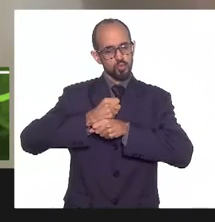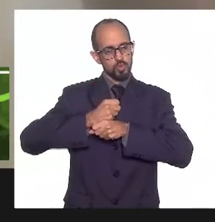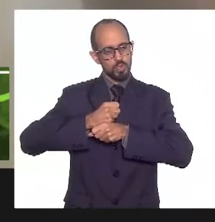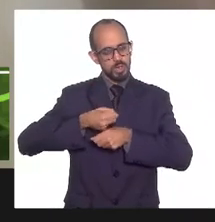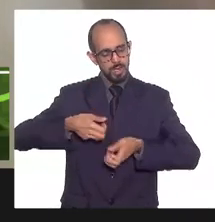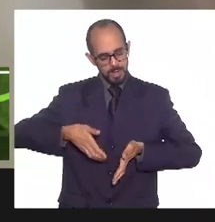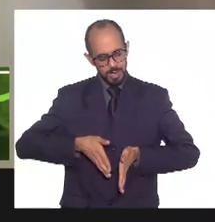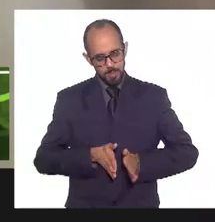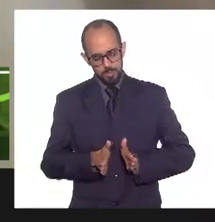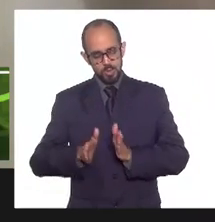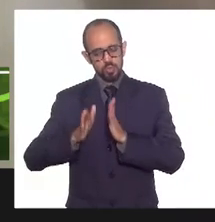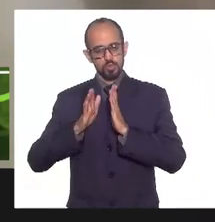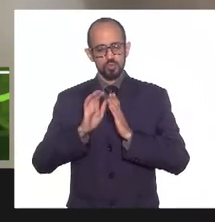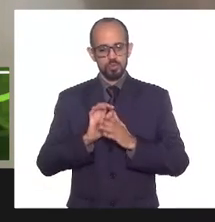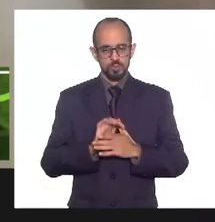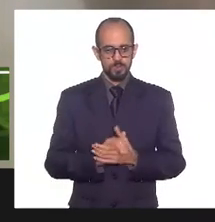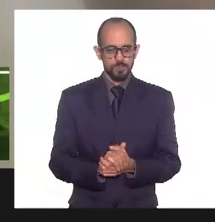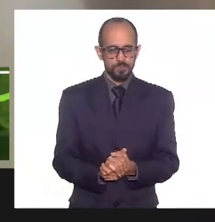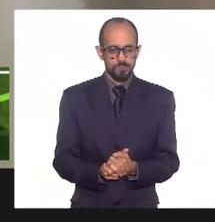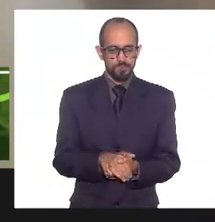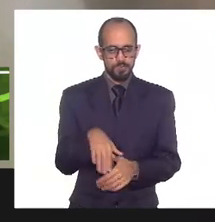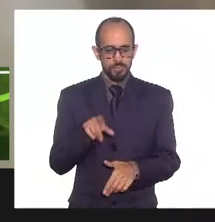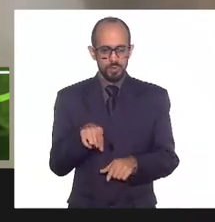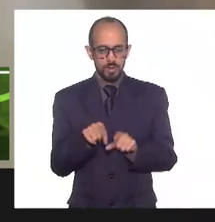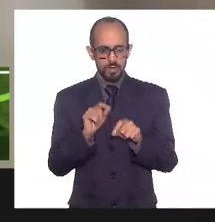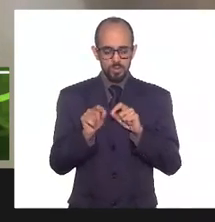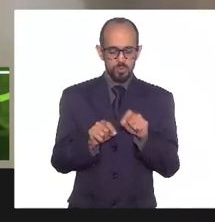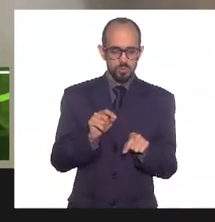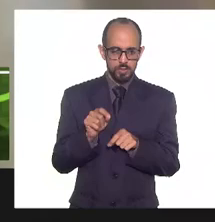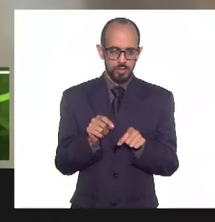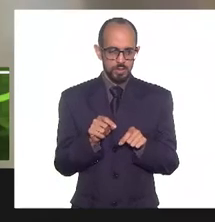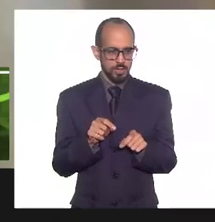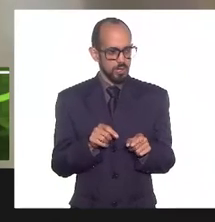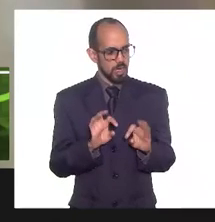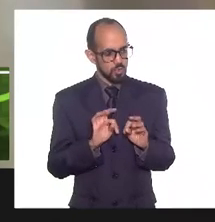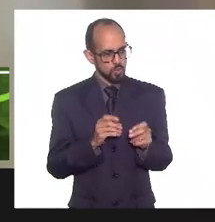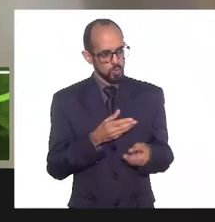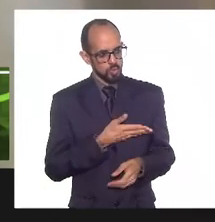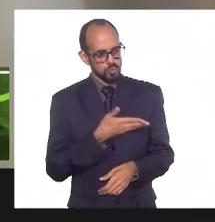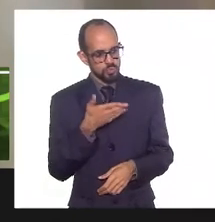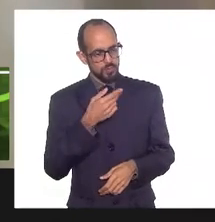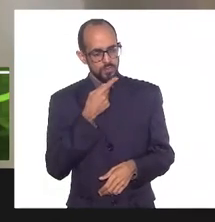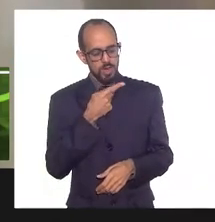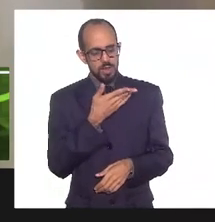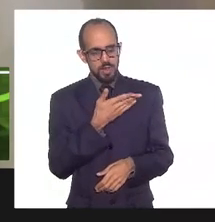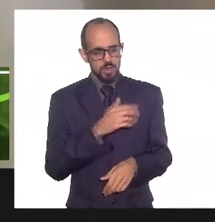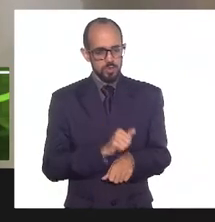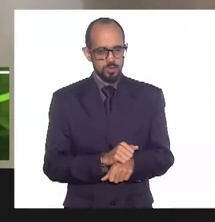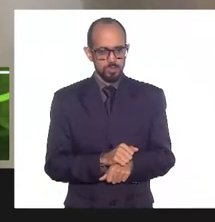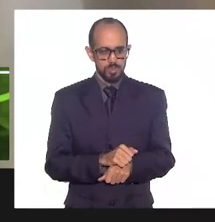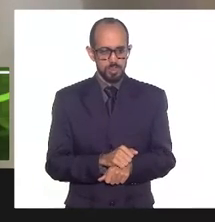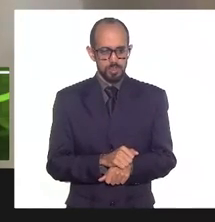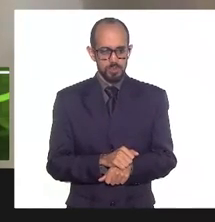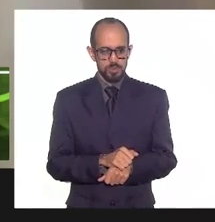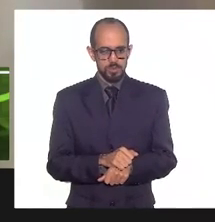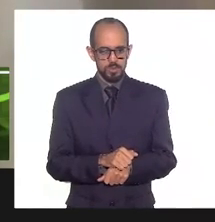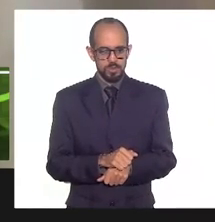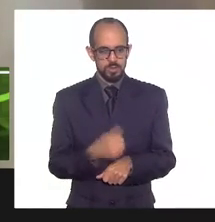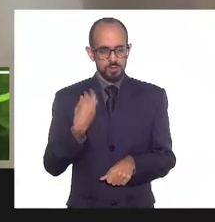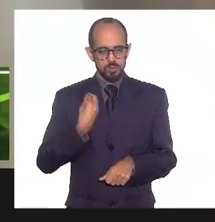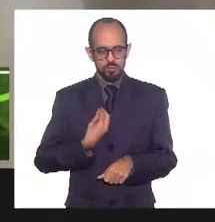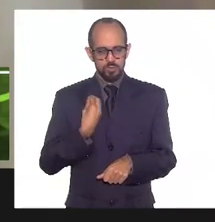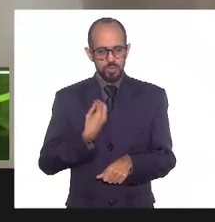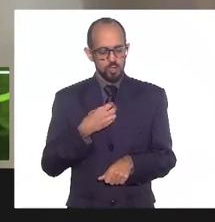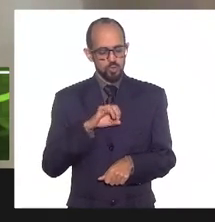caminhos gostei muito Dani do que você falou e do seu espírito né levarei comigo José